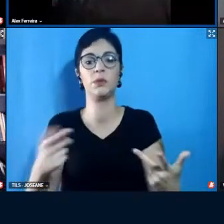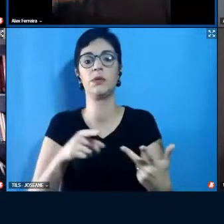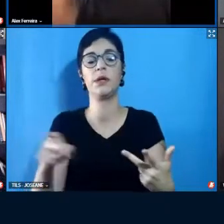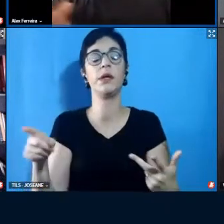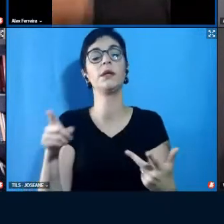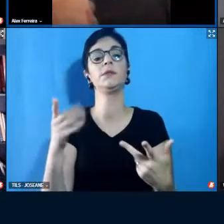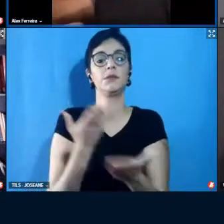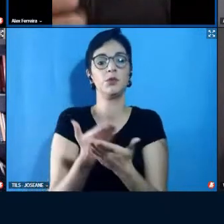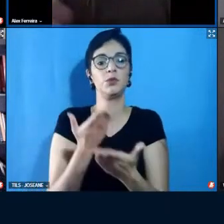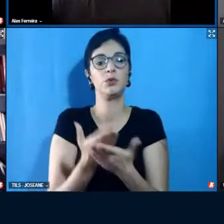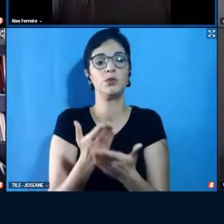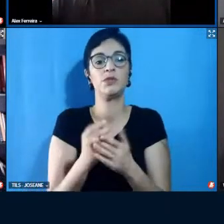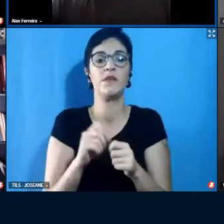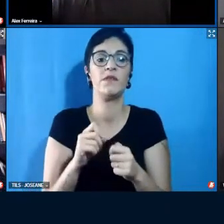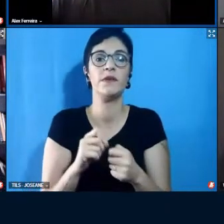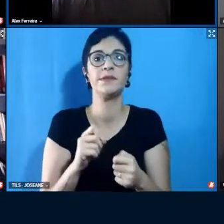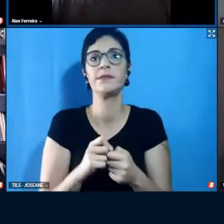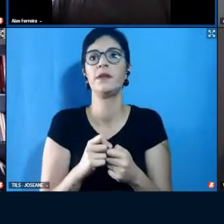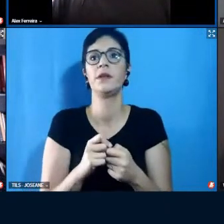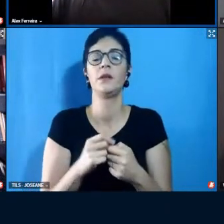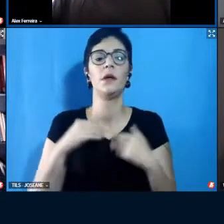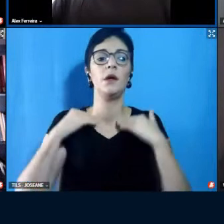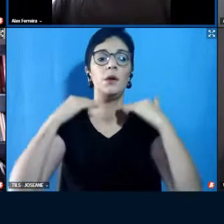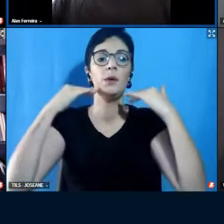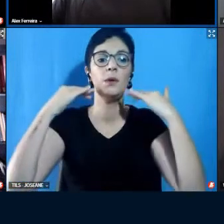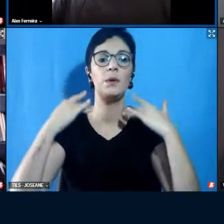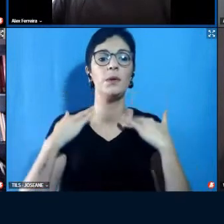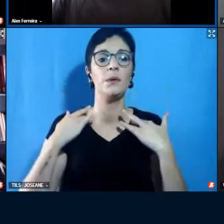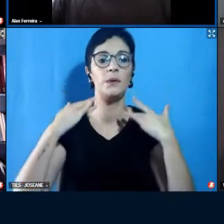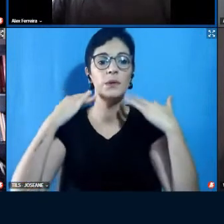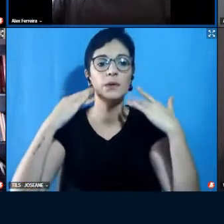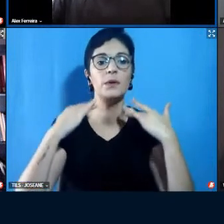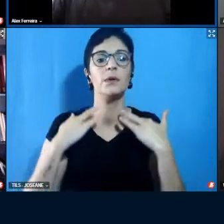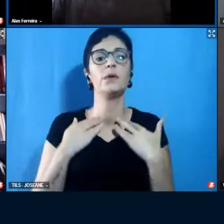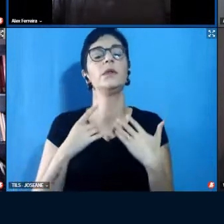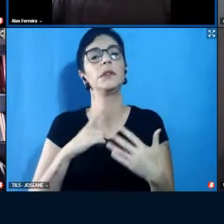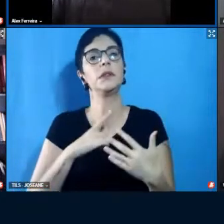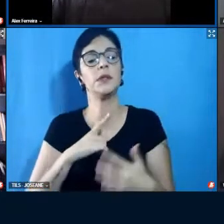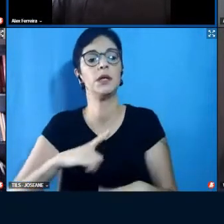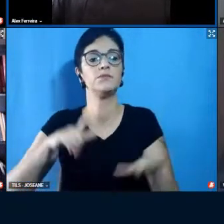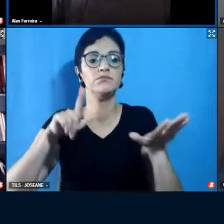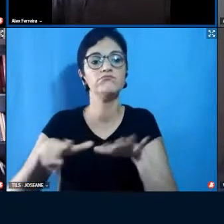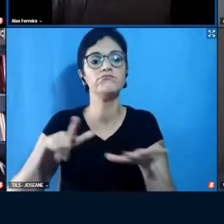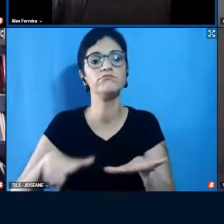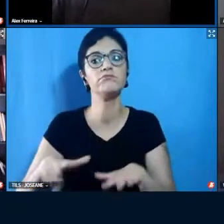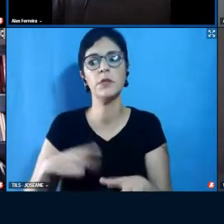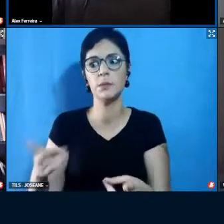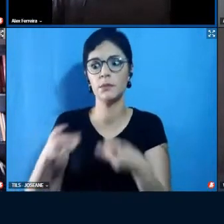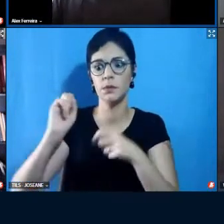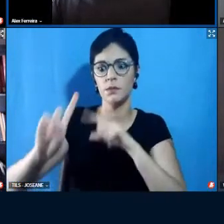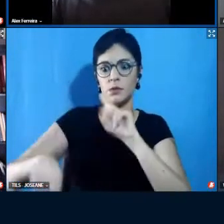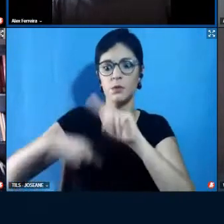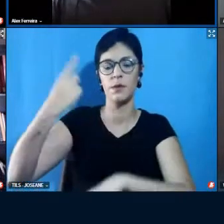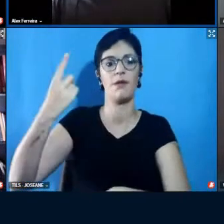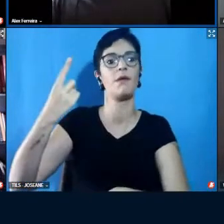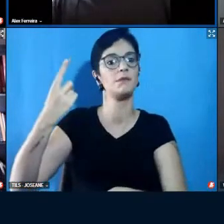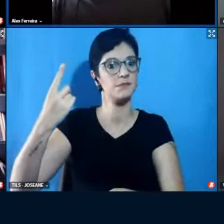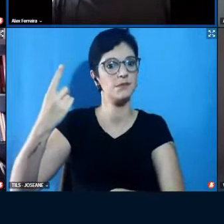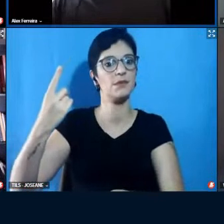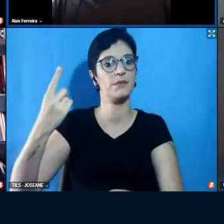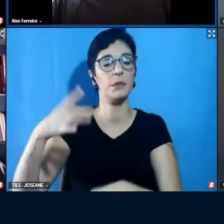gente toda quinta, toda semanalmente a gente está se reunindo. Isso daí me trouxe a mensagem de superação. Então, quando eu vi o